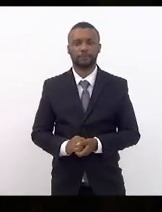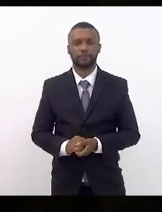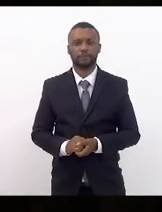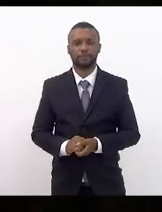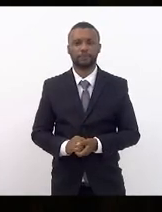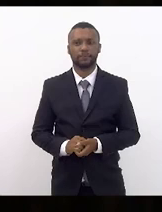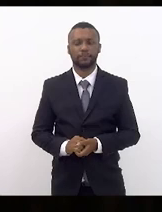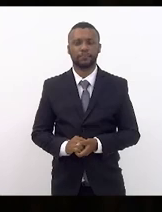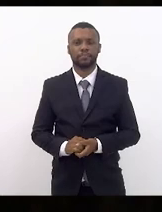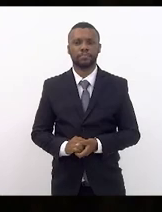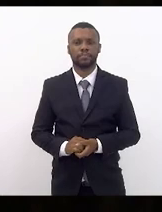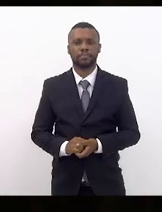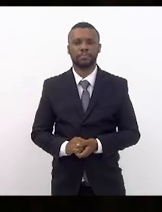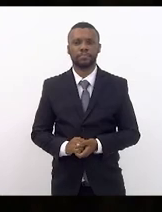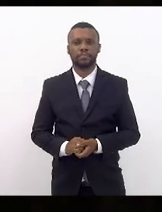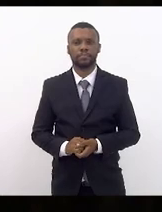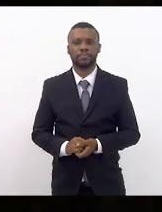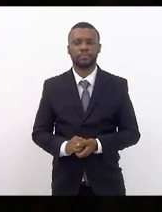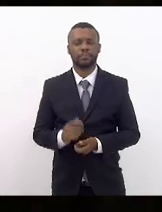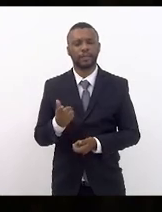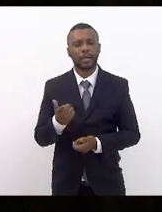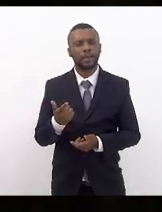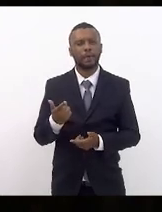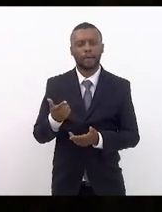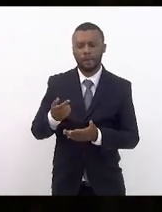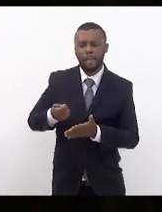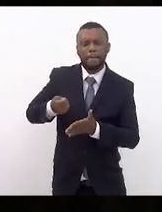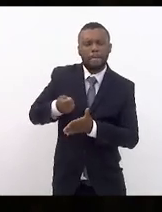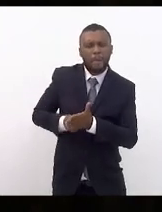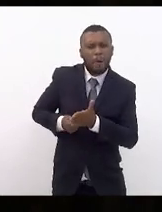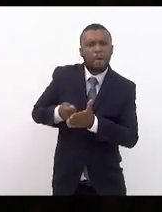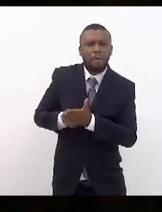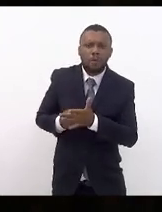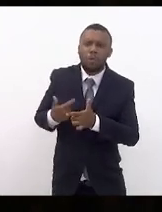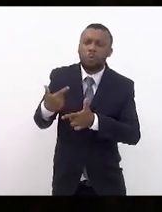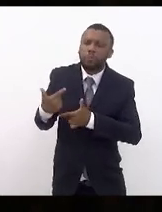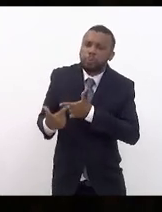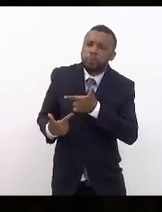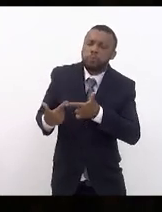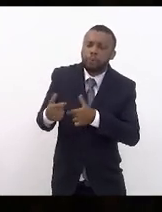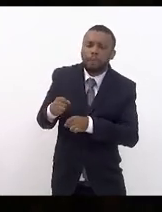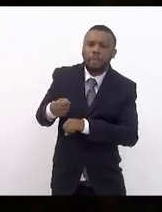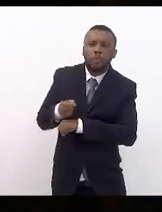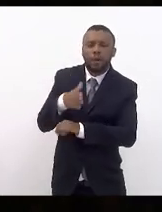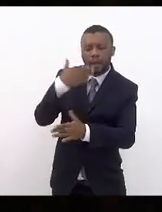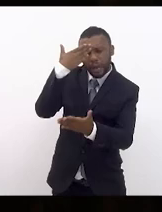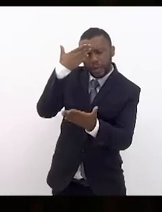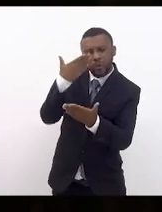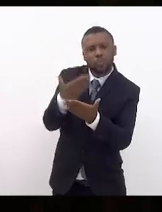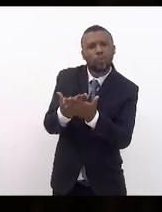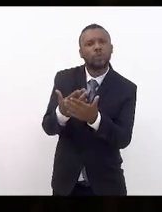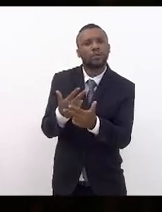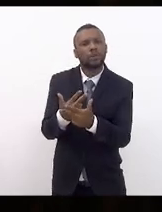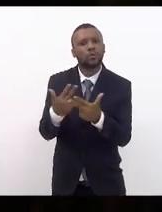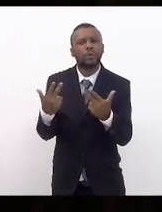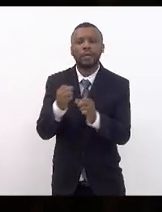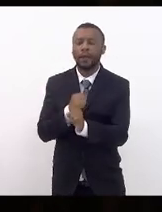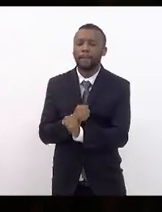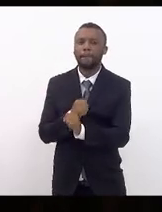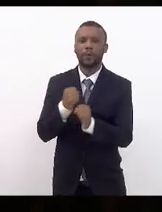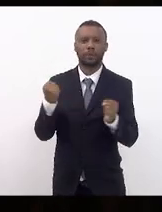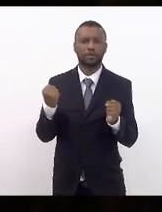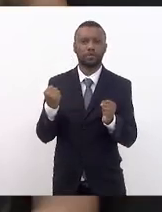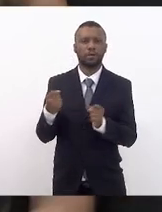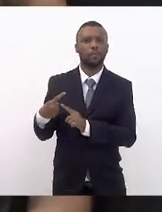abençoadas. Que lutou sem parar. E acreditou nas coisas impossíveis.